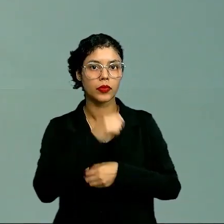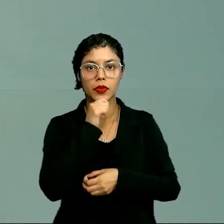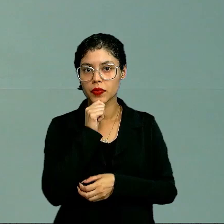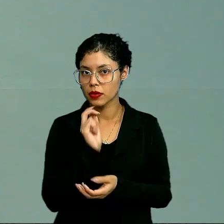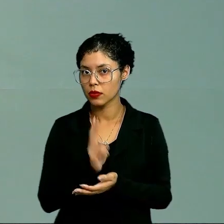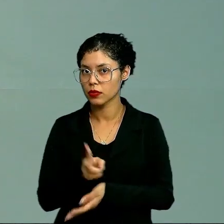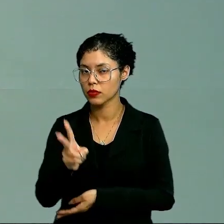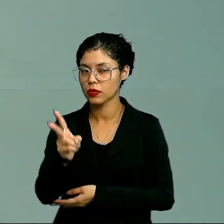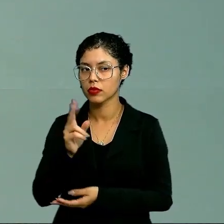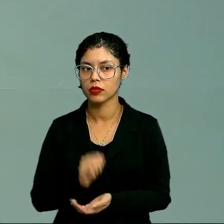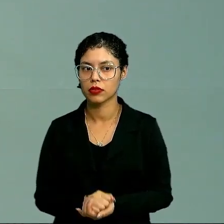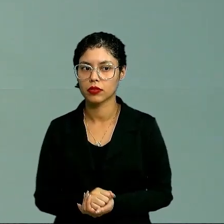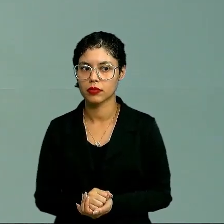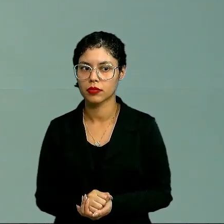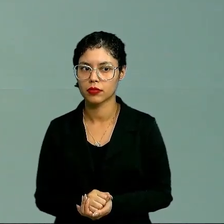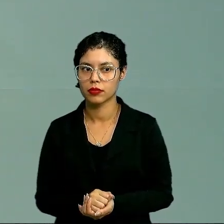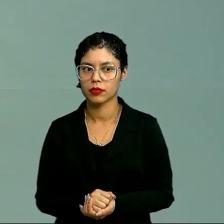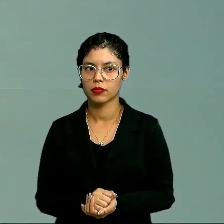para continuar